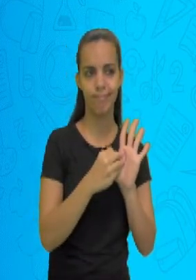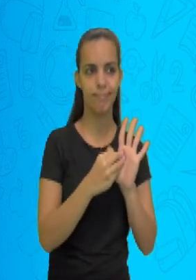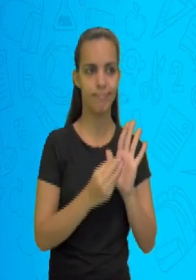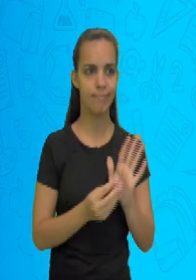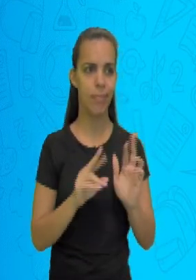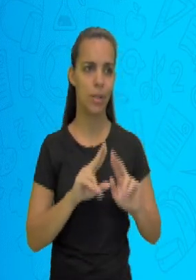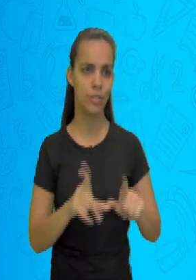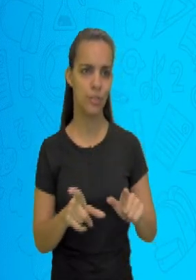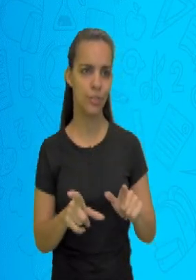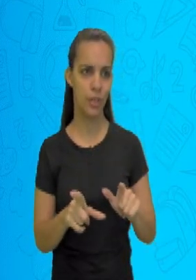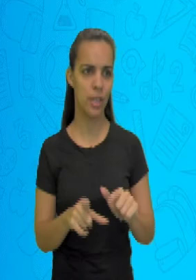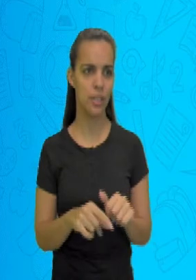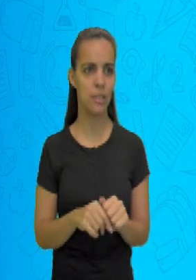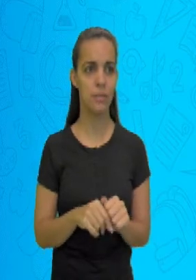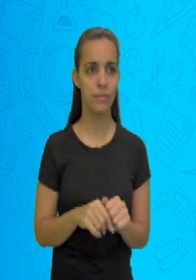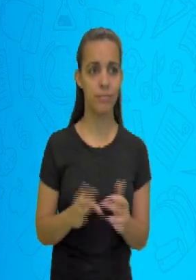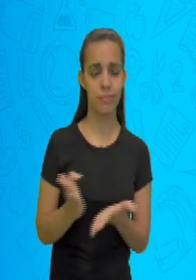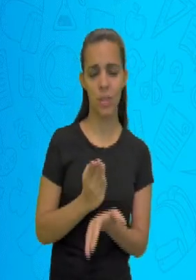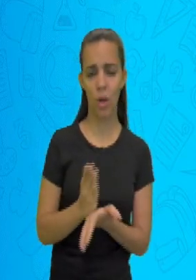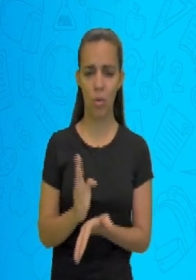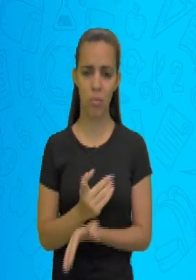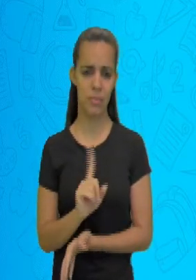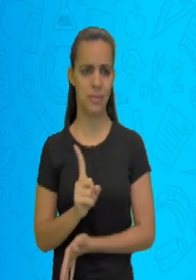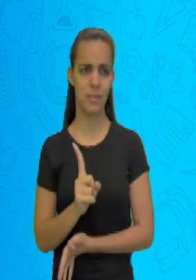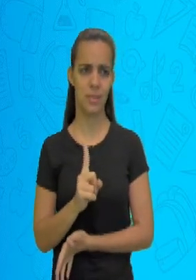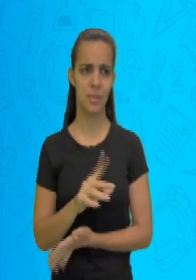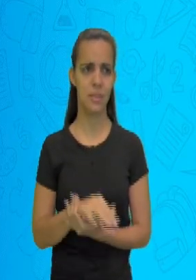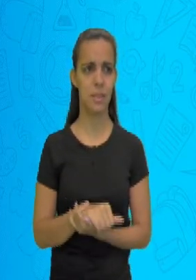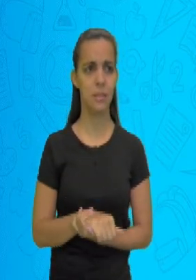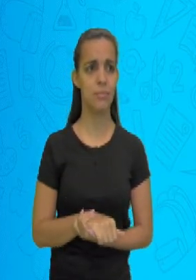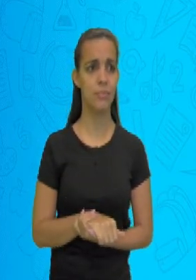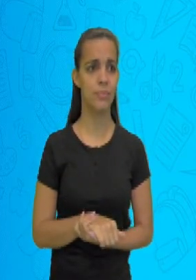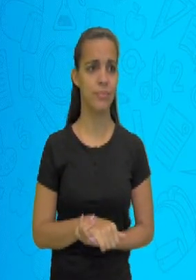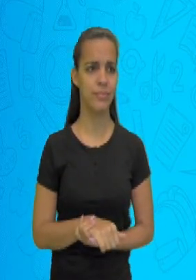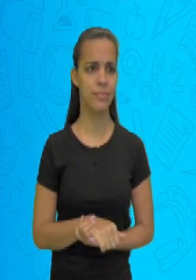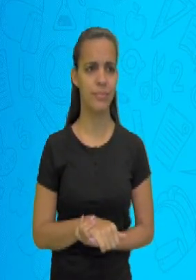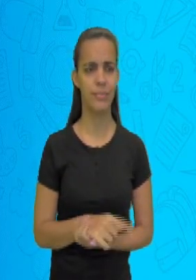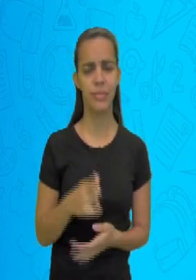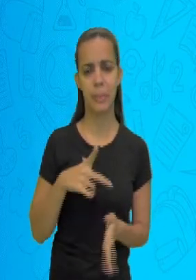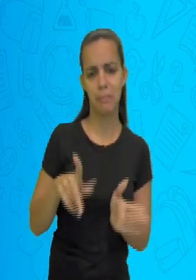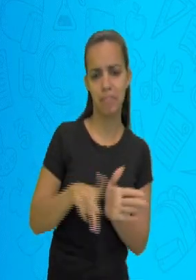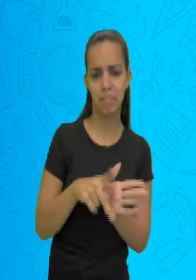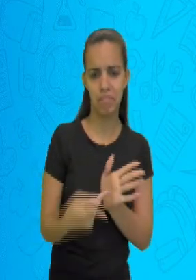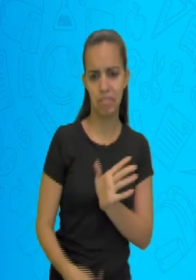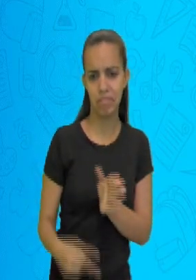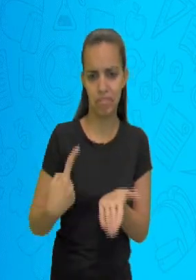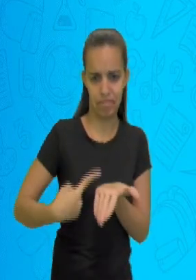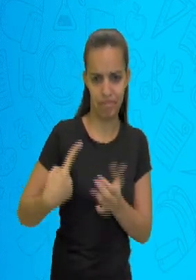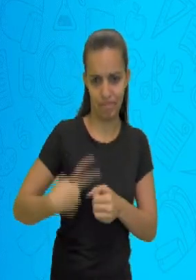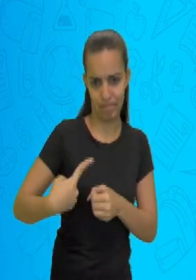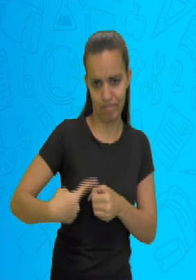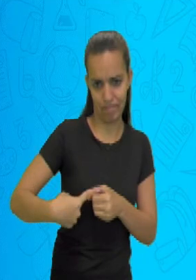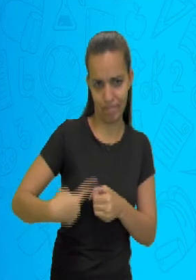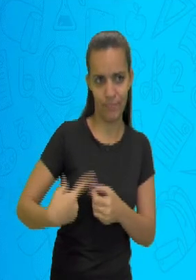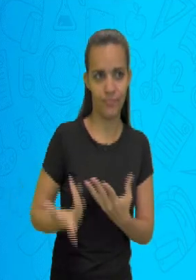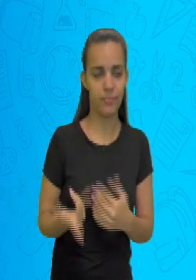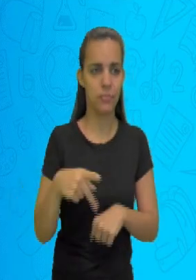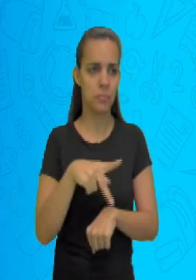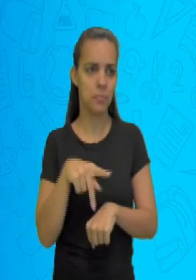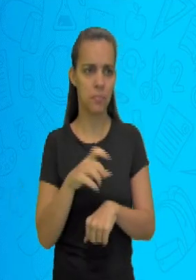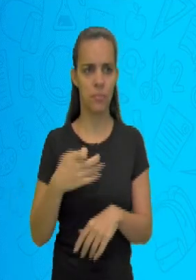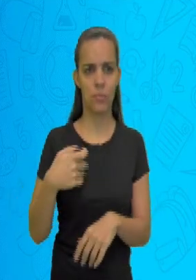um pouquinho. E outras são da própria cidade ou alguma coisa